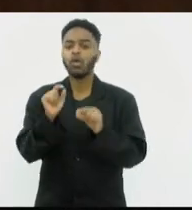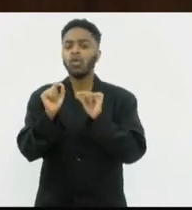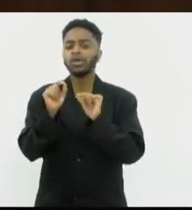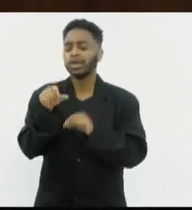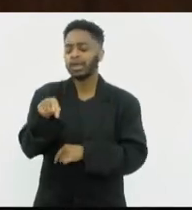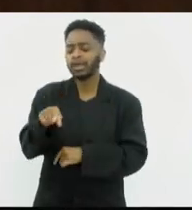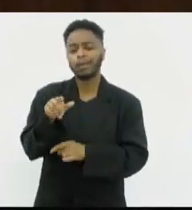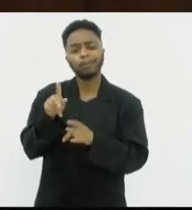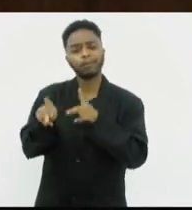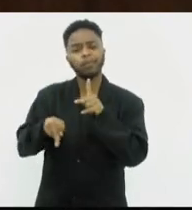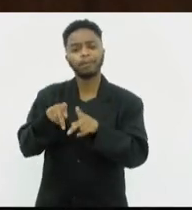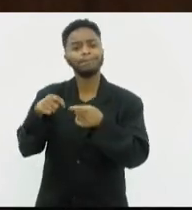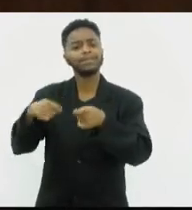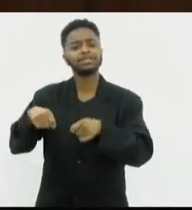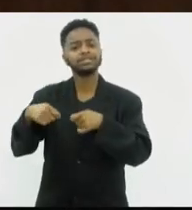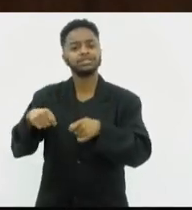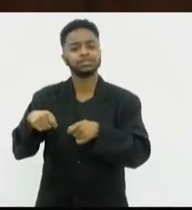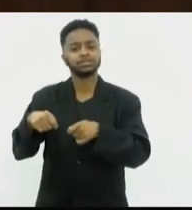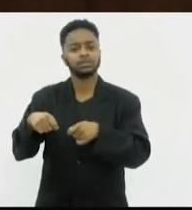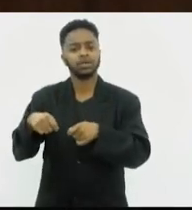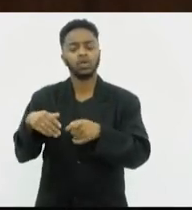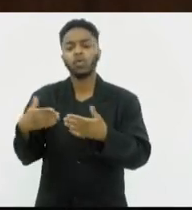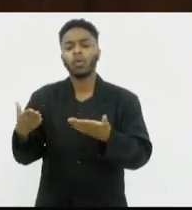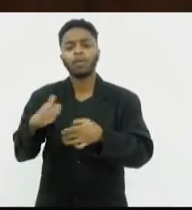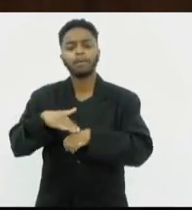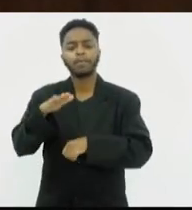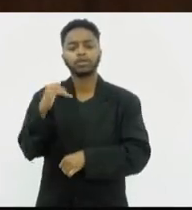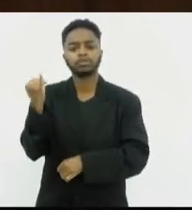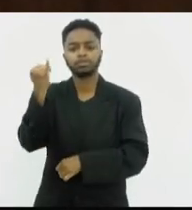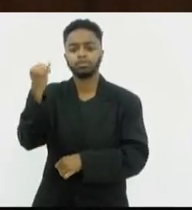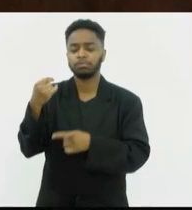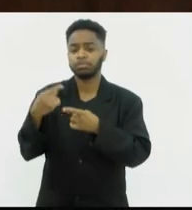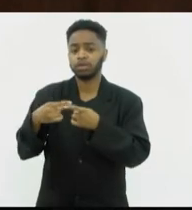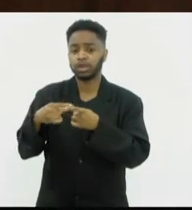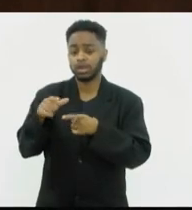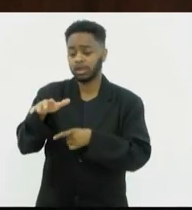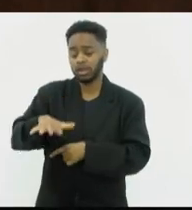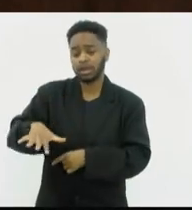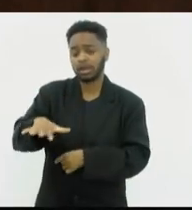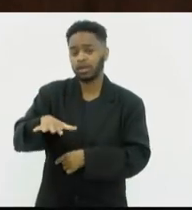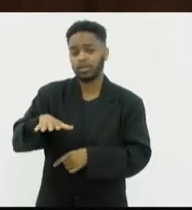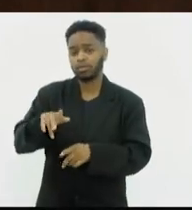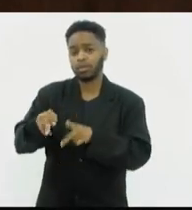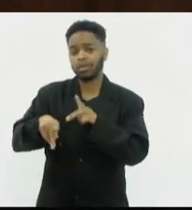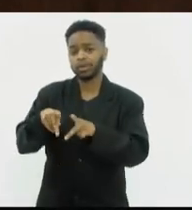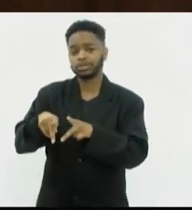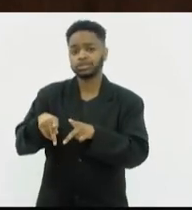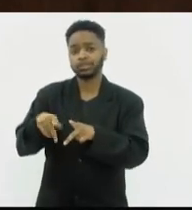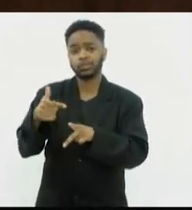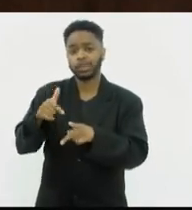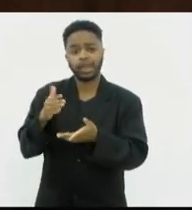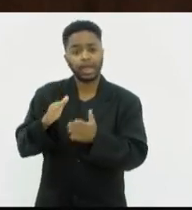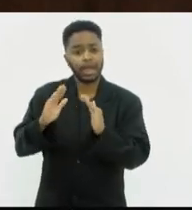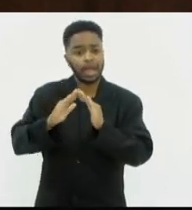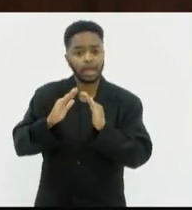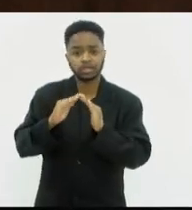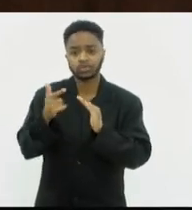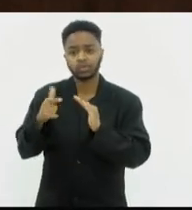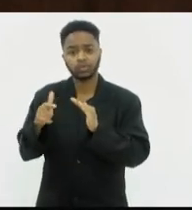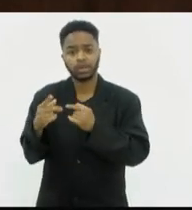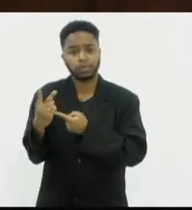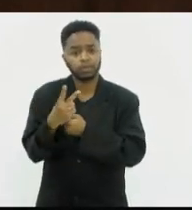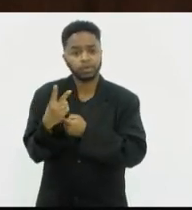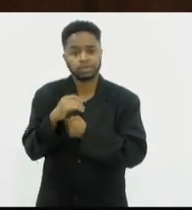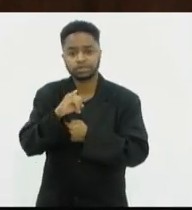populações precisam mais? Por que elas estão desassistidas? Sem casa, sem prevenção das enchentes